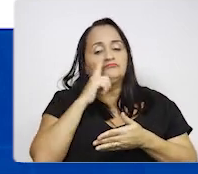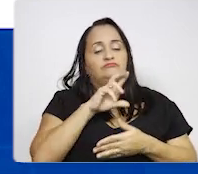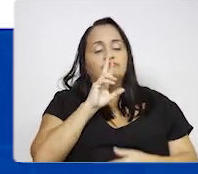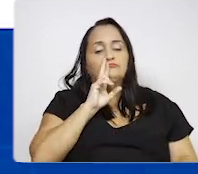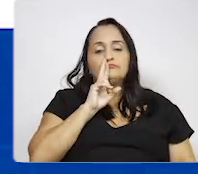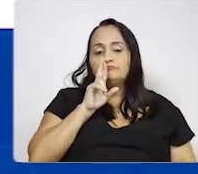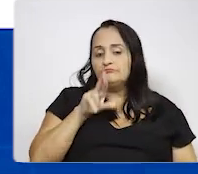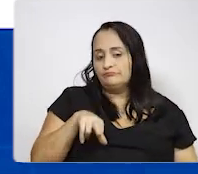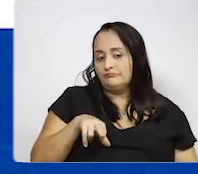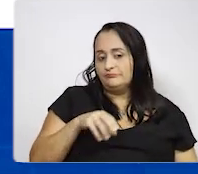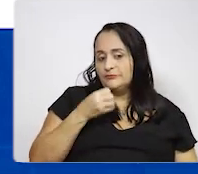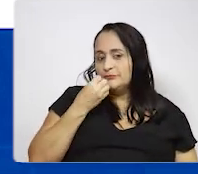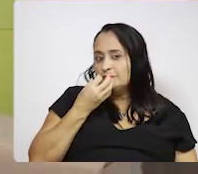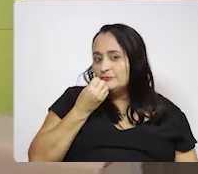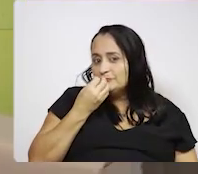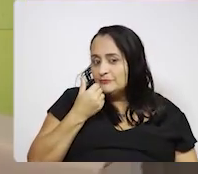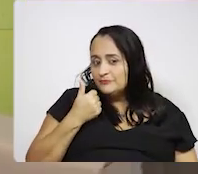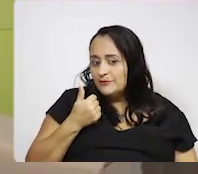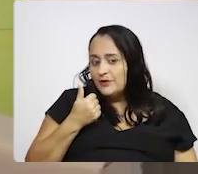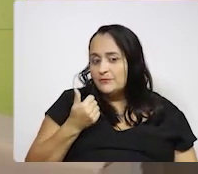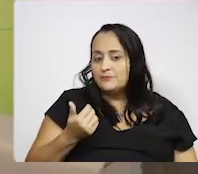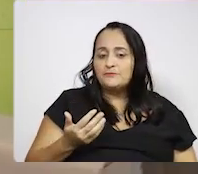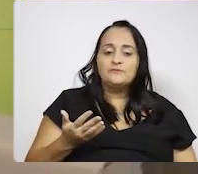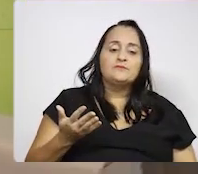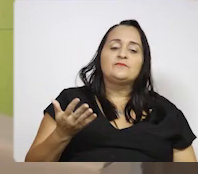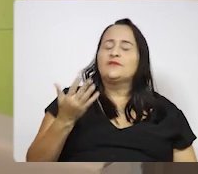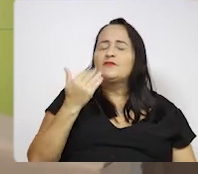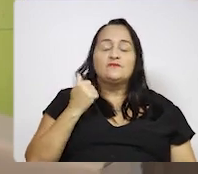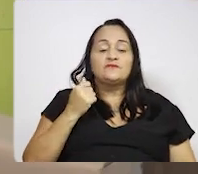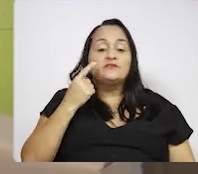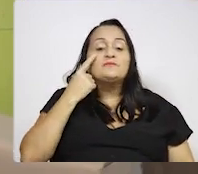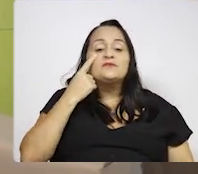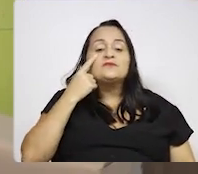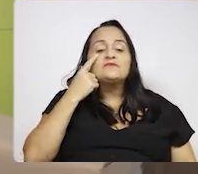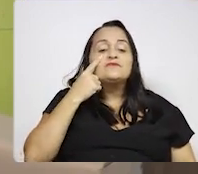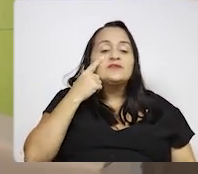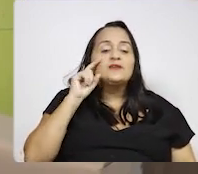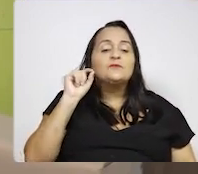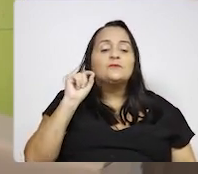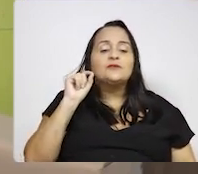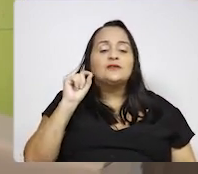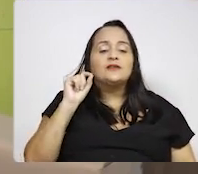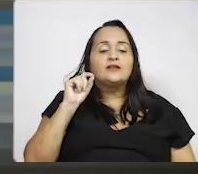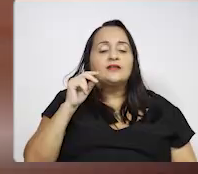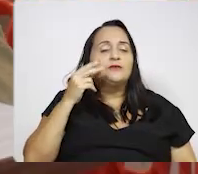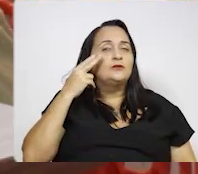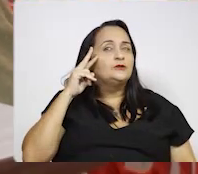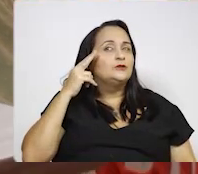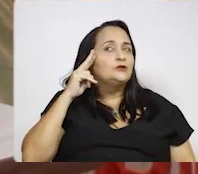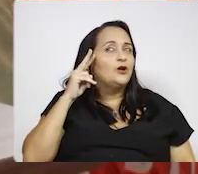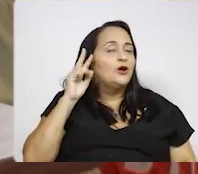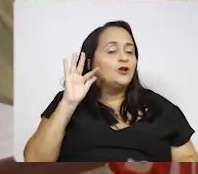encontrar a resposta, tá bom? Vamos acompanhar aí nossa novelinha que já está chegando no fim.